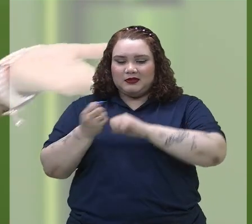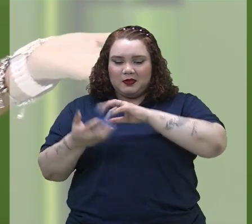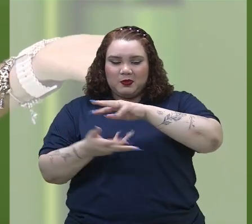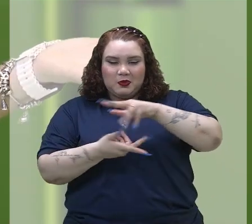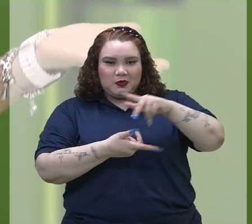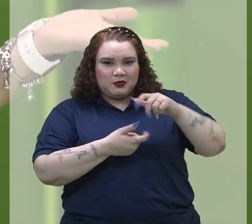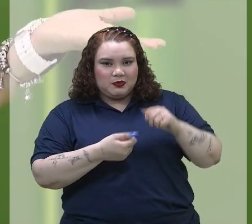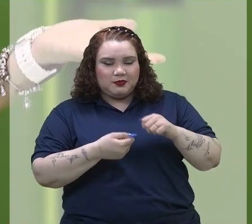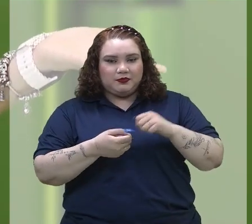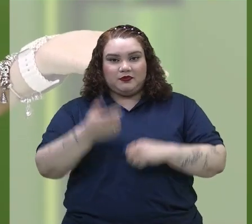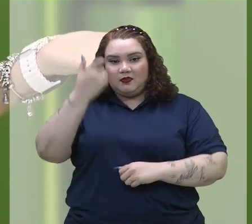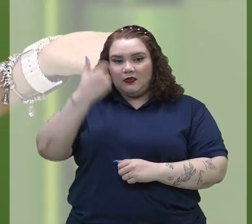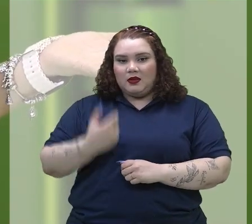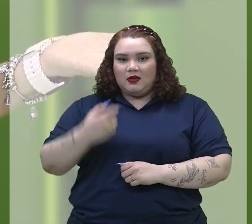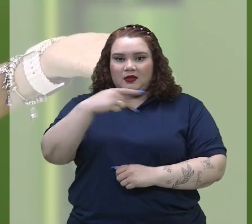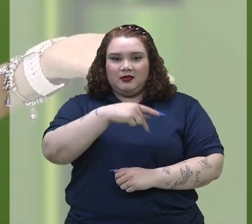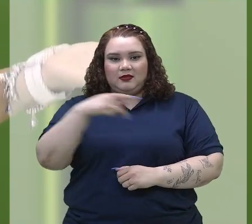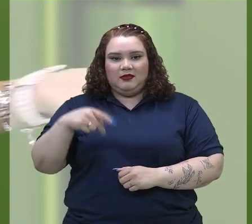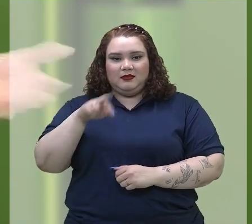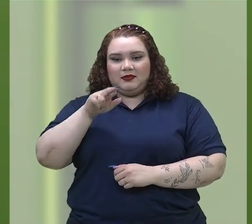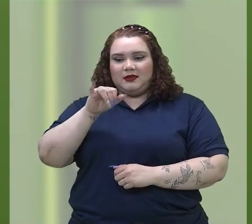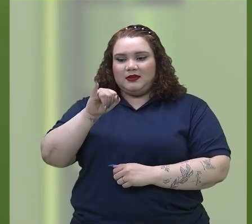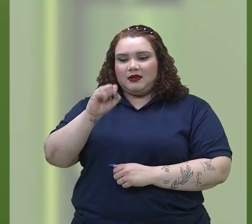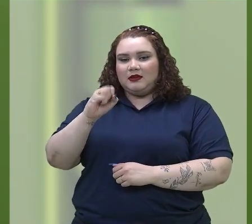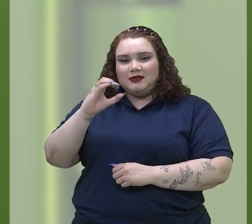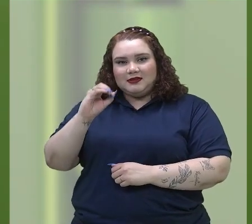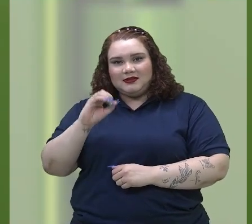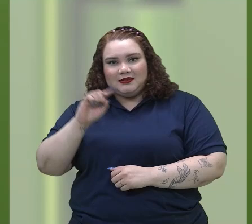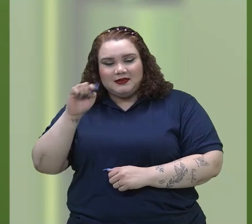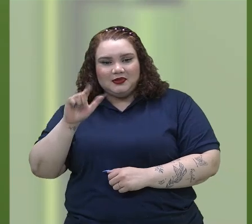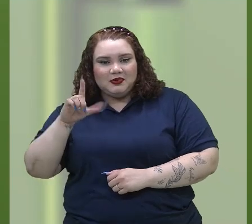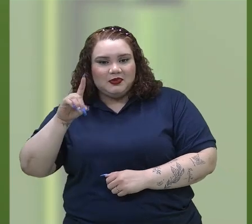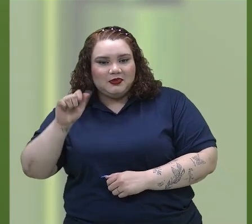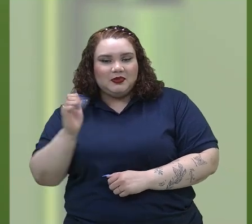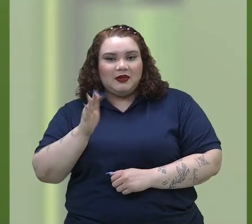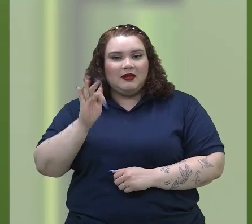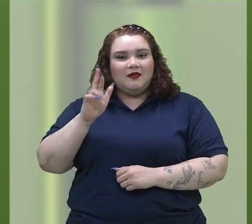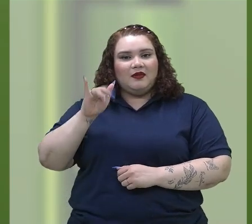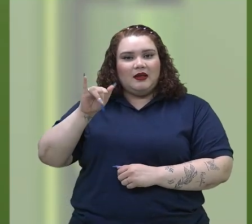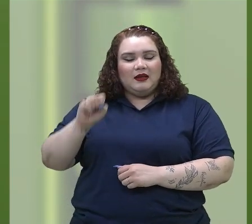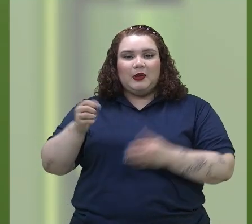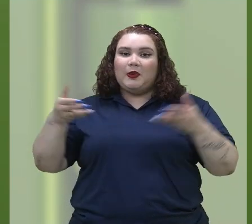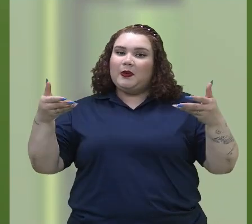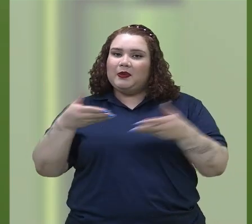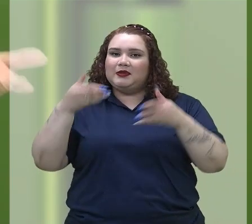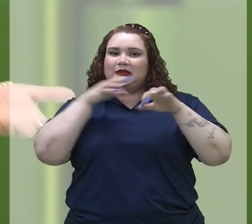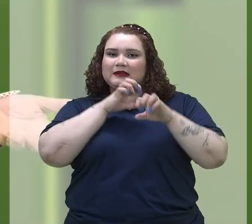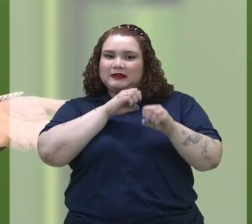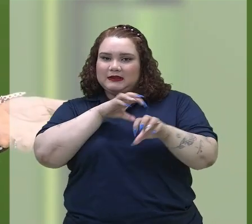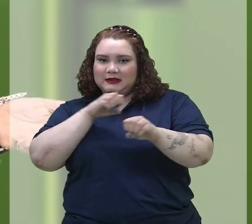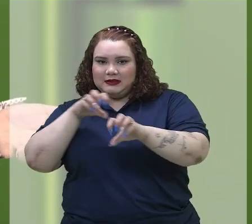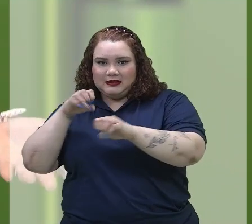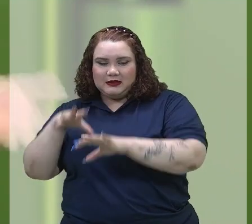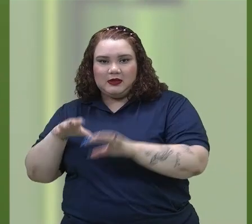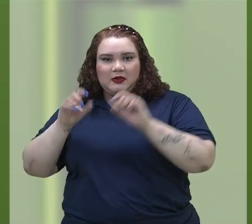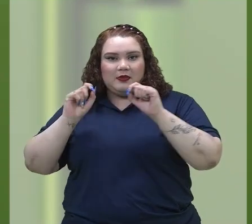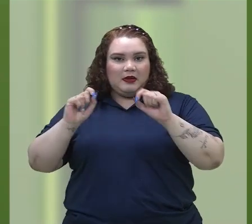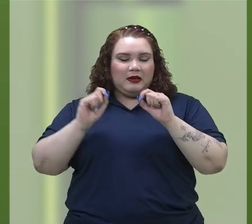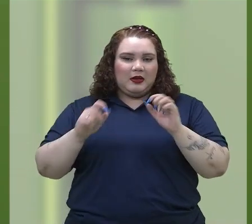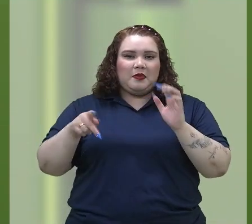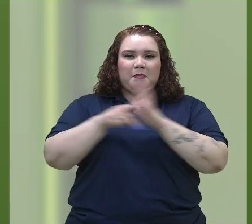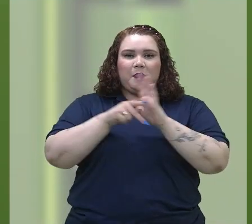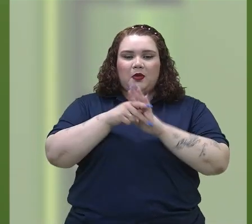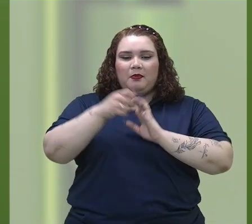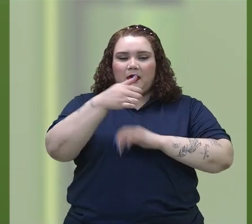sou a professora Risolda Farias. Estarei com vocês nesta jornada aí da eletrodinâmica